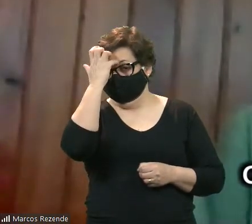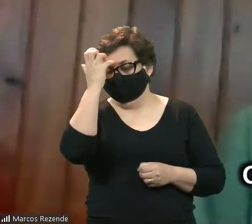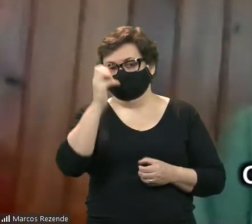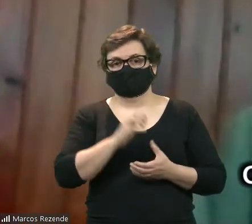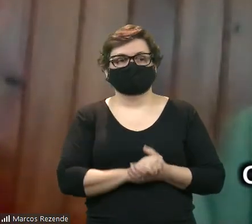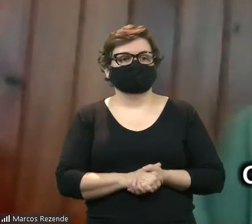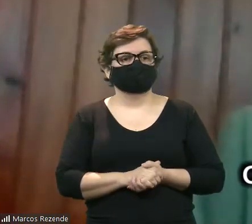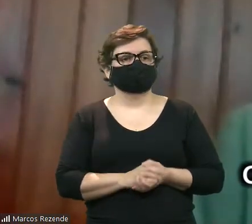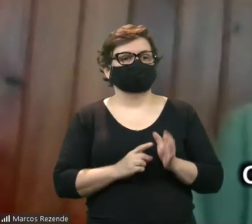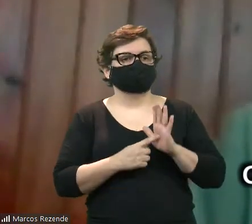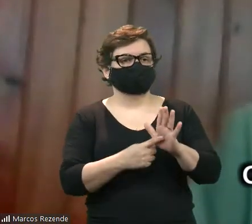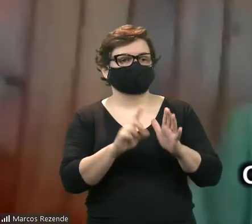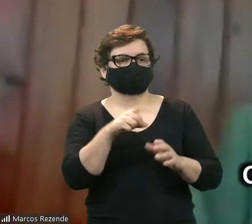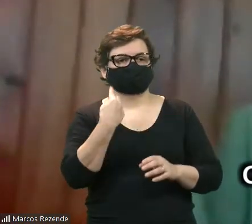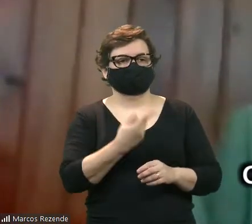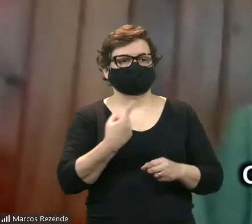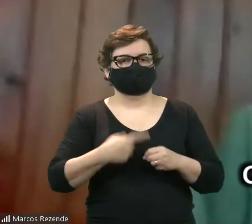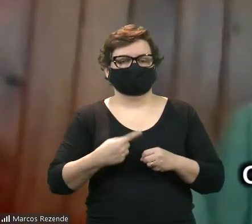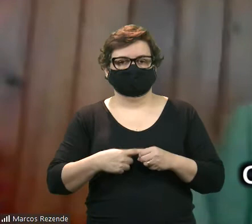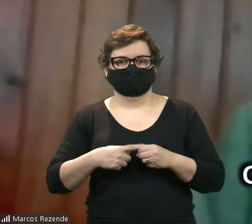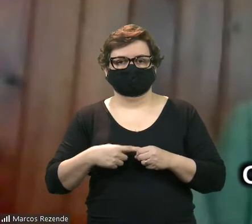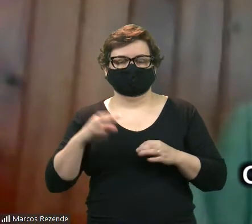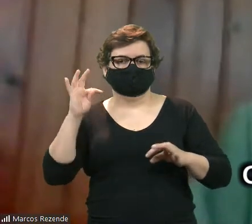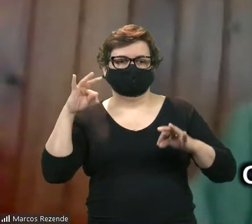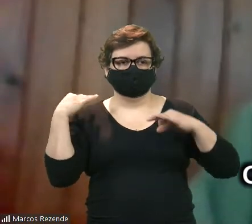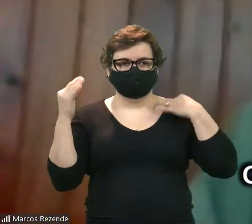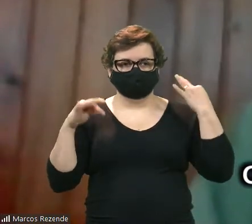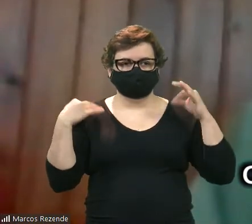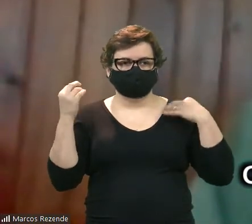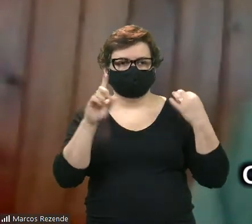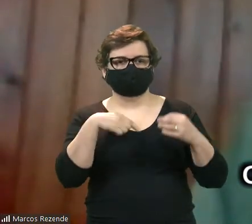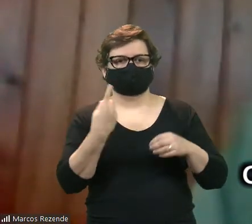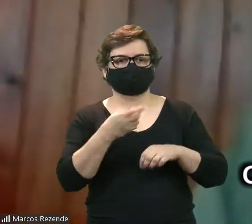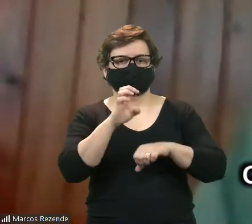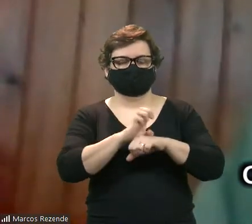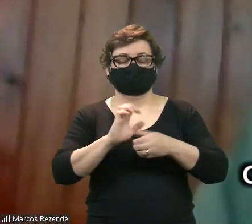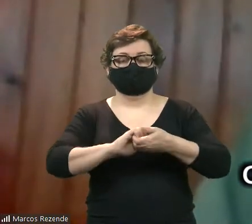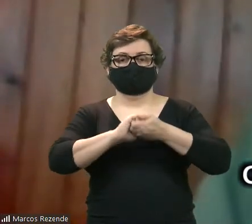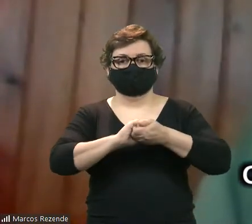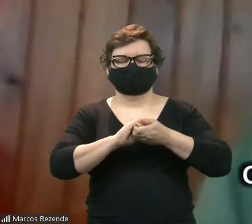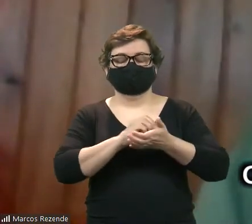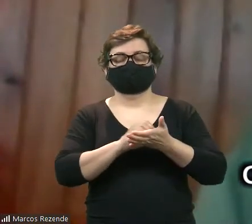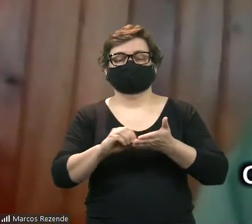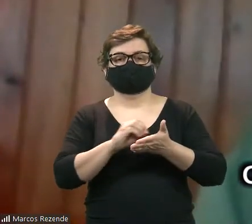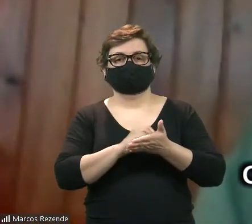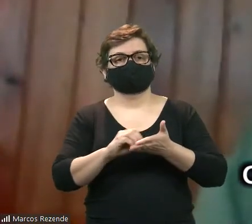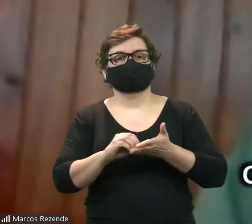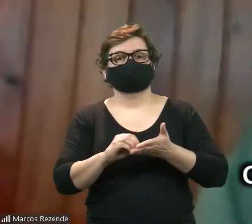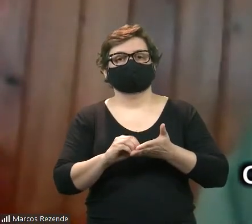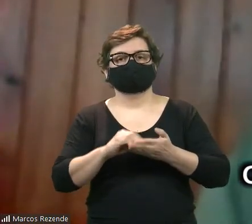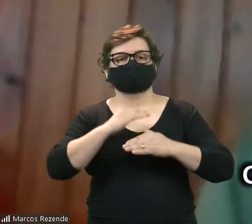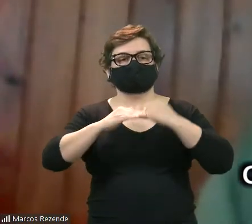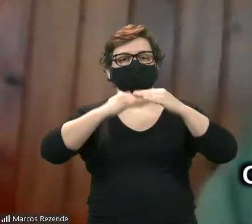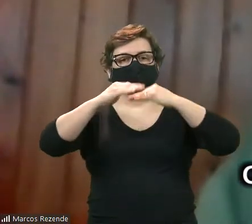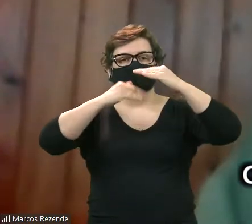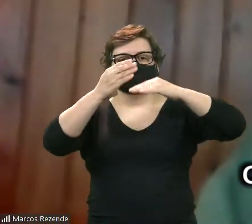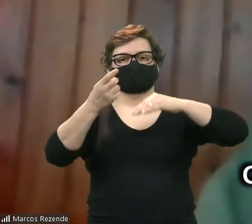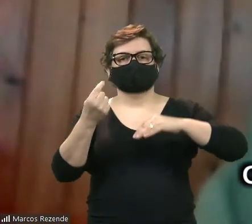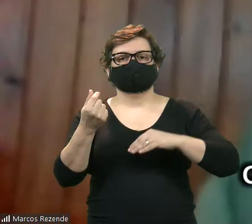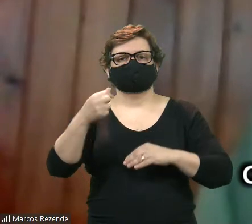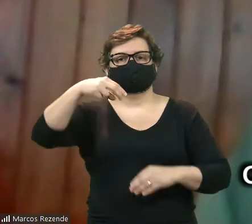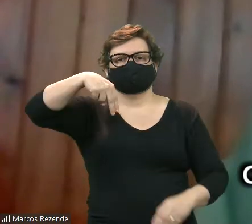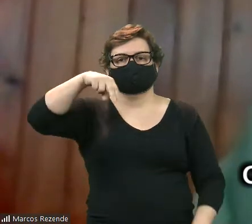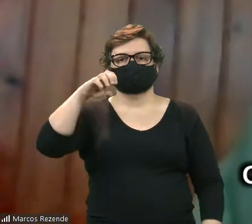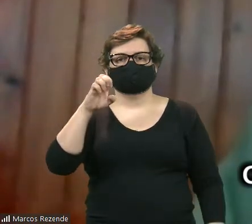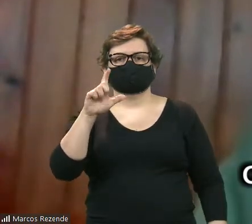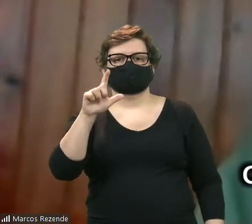turisticamente no nosso estado, e cumprimentar o secretário de Desenvolvimento Econômico, Nelson